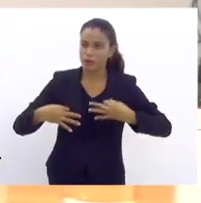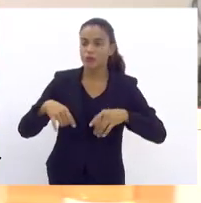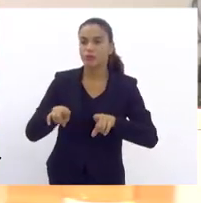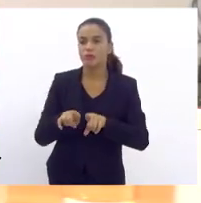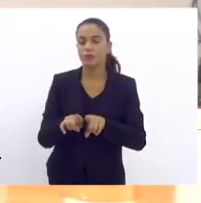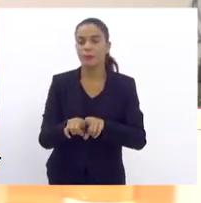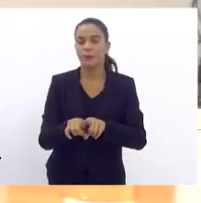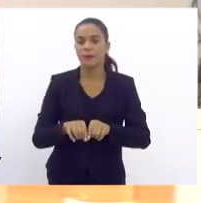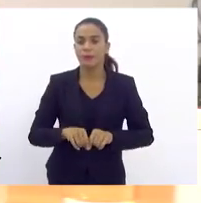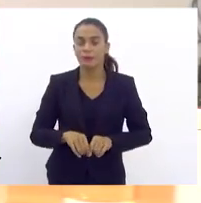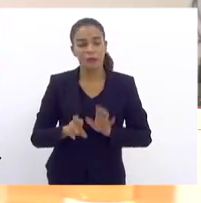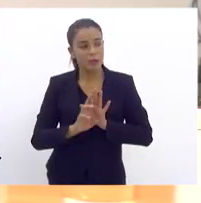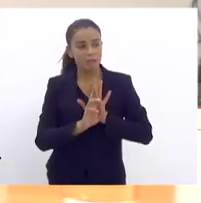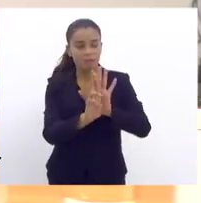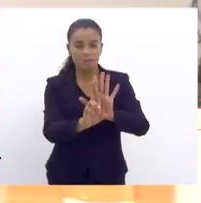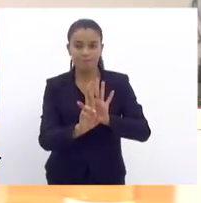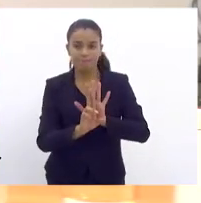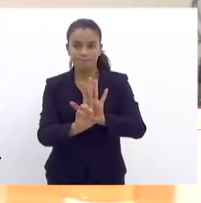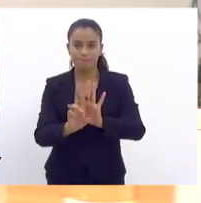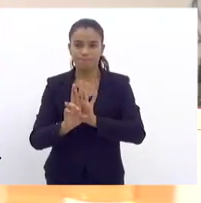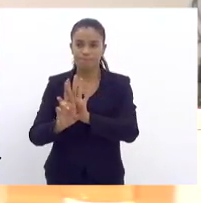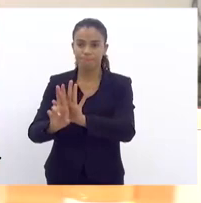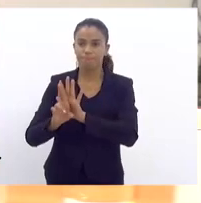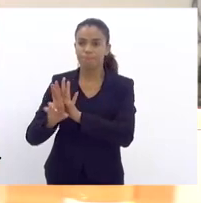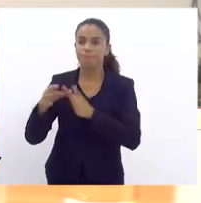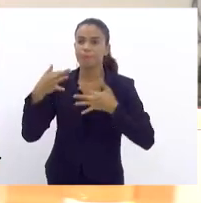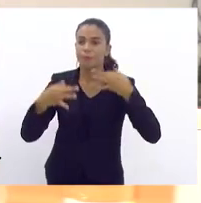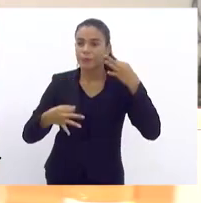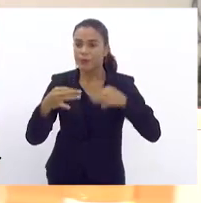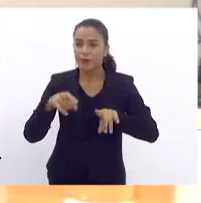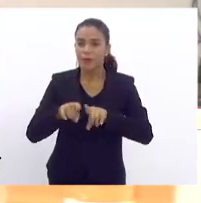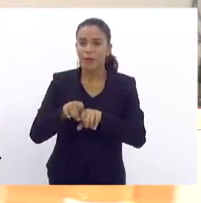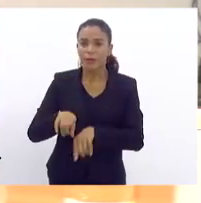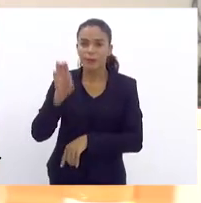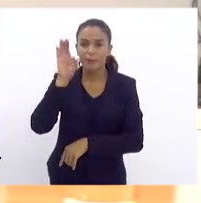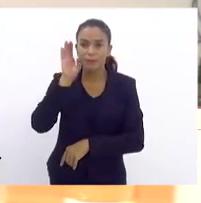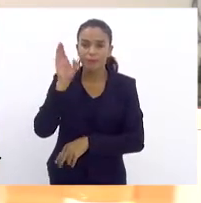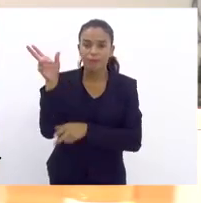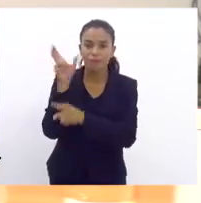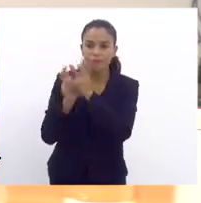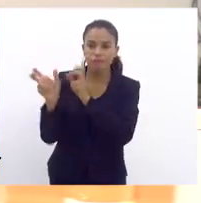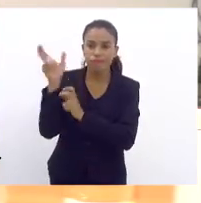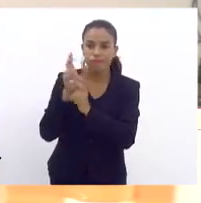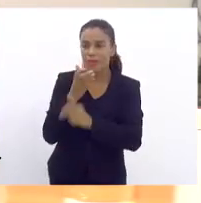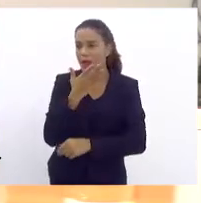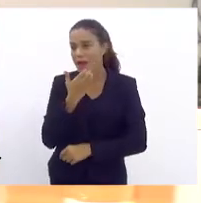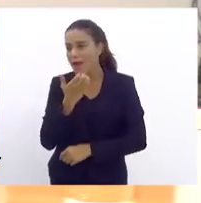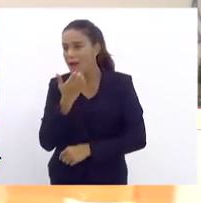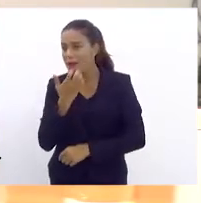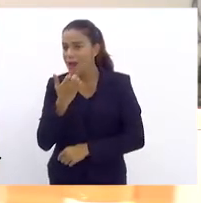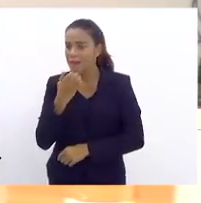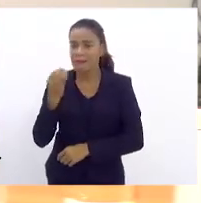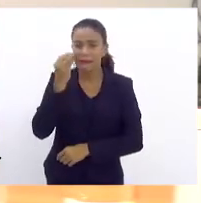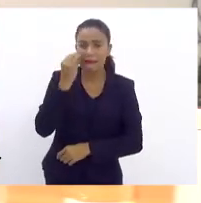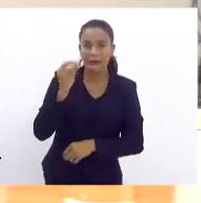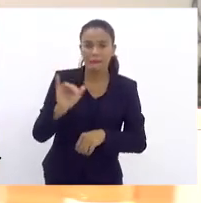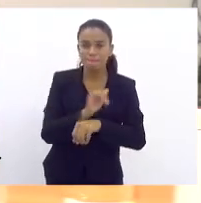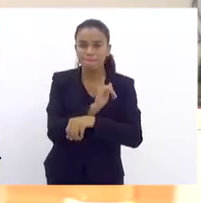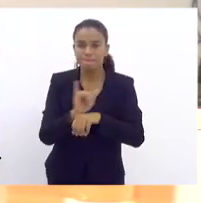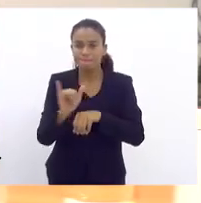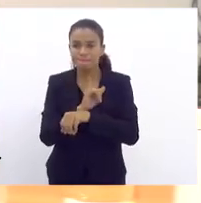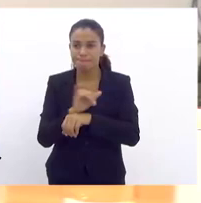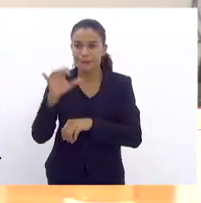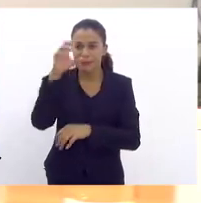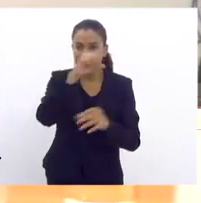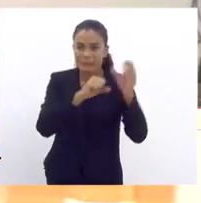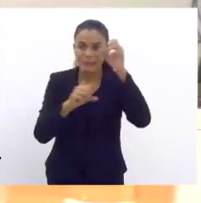vieram representar o nosso tribunal ouvir tentar aprender tentar se ilustrar e